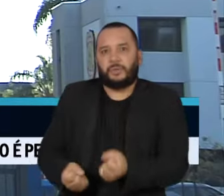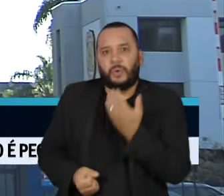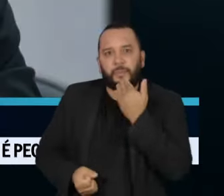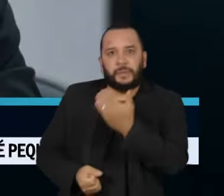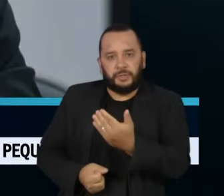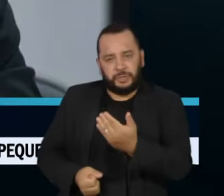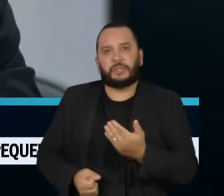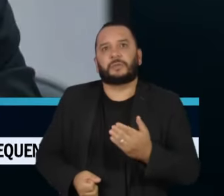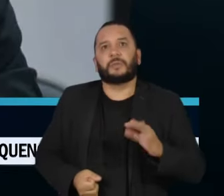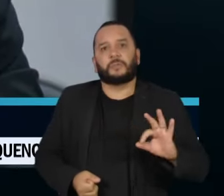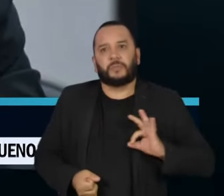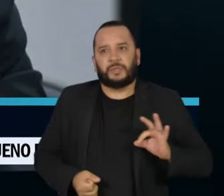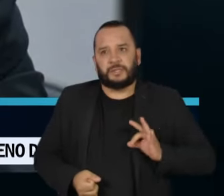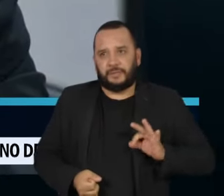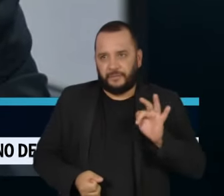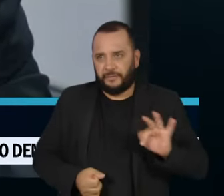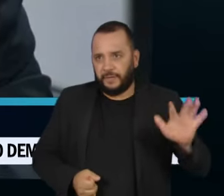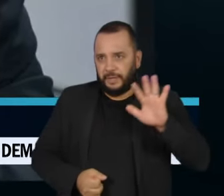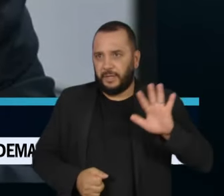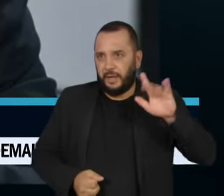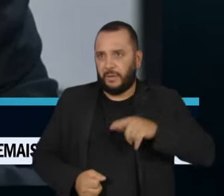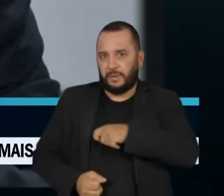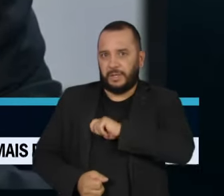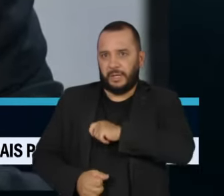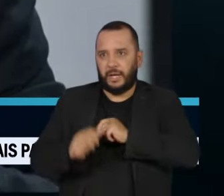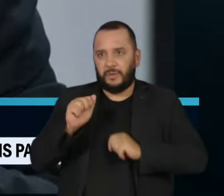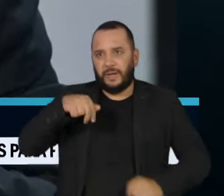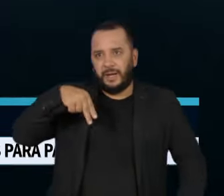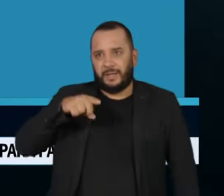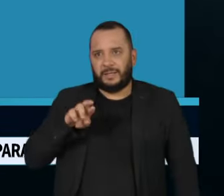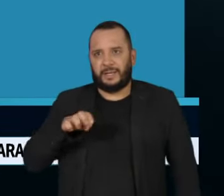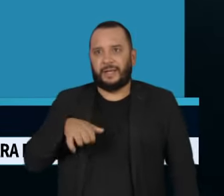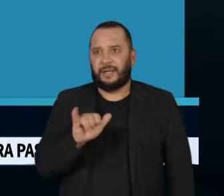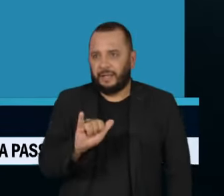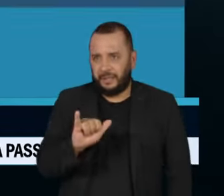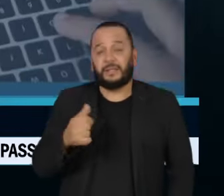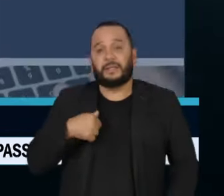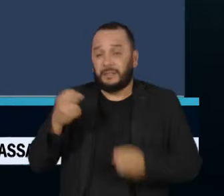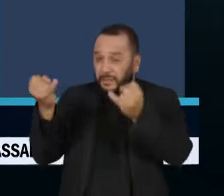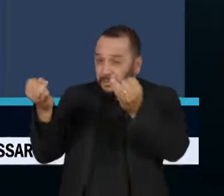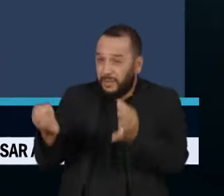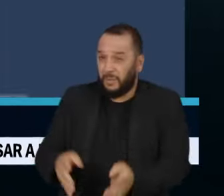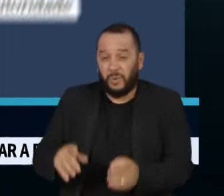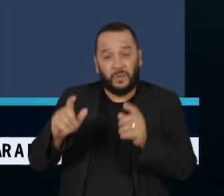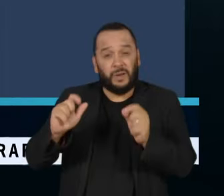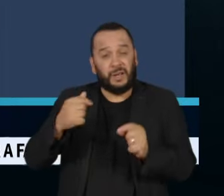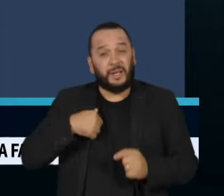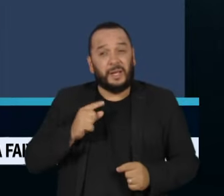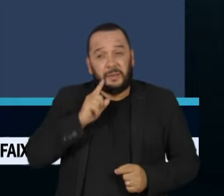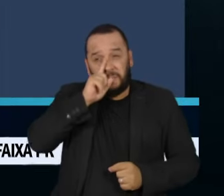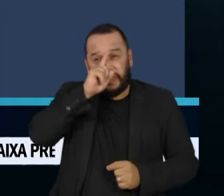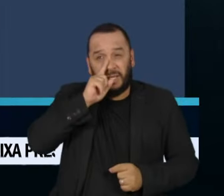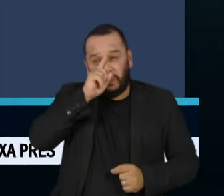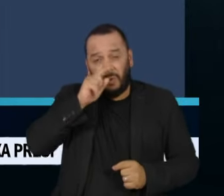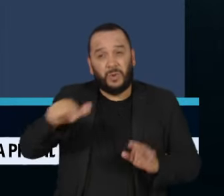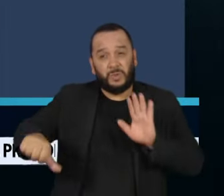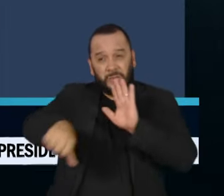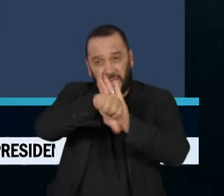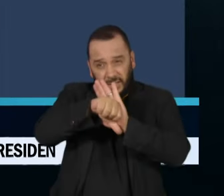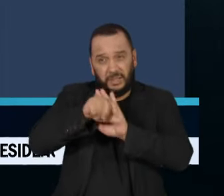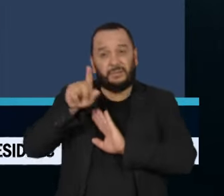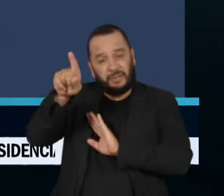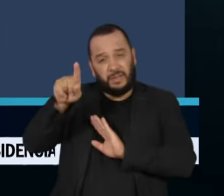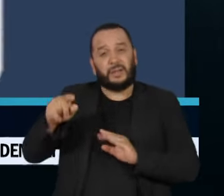da Polícia Federal, o delegado Andrei Augusto Passos Rodrigues, que descreveu uma escalada criminosa em Brasília nos últimos